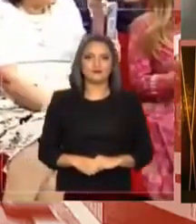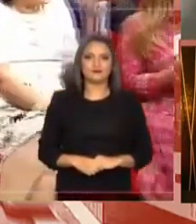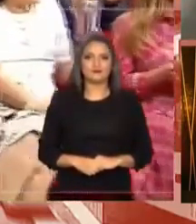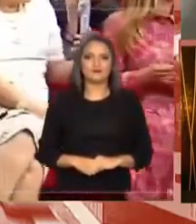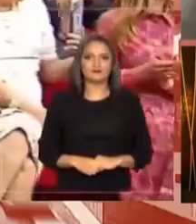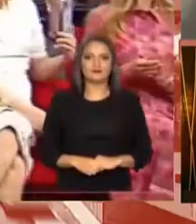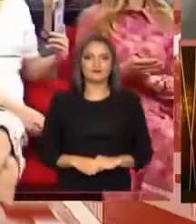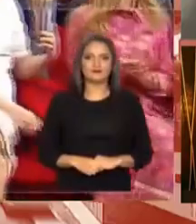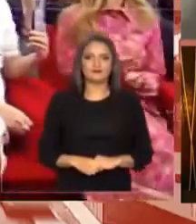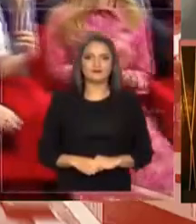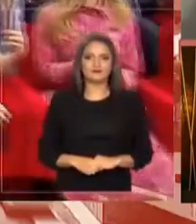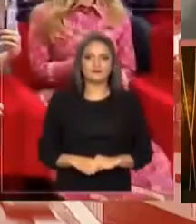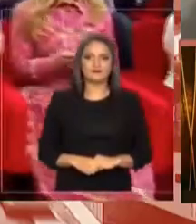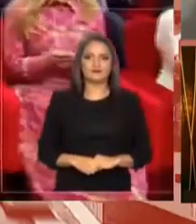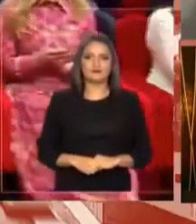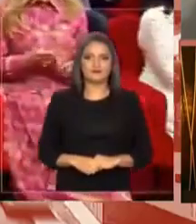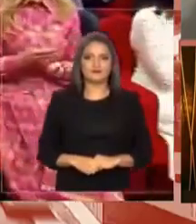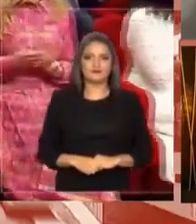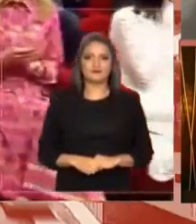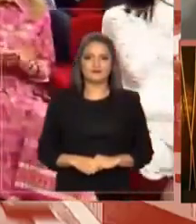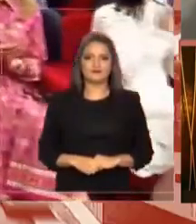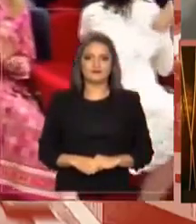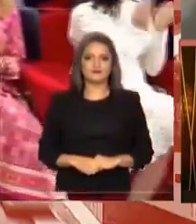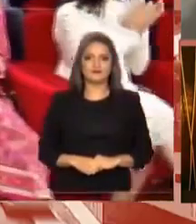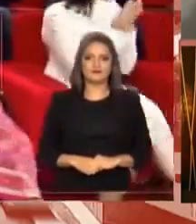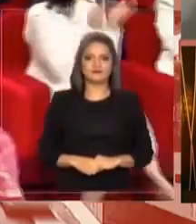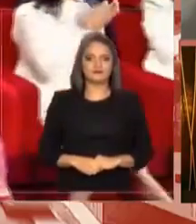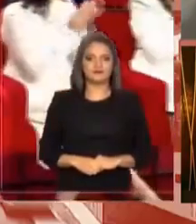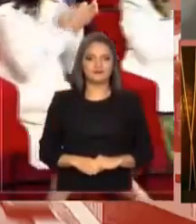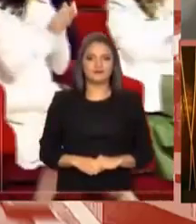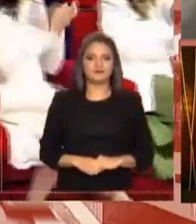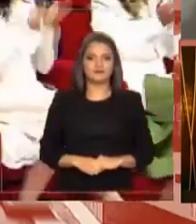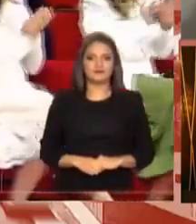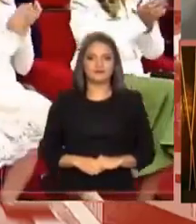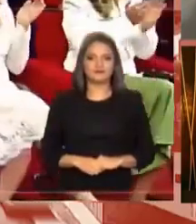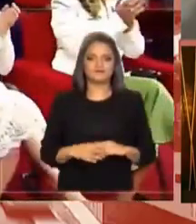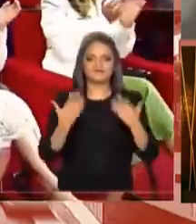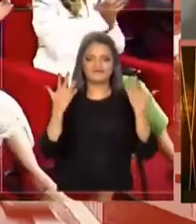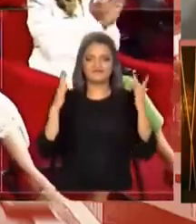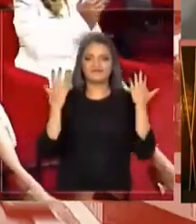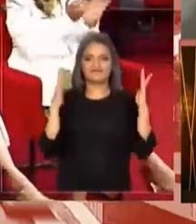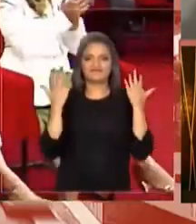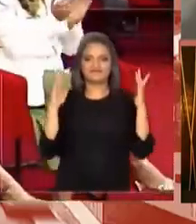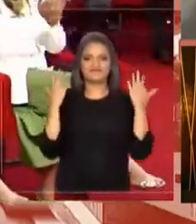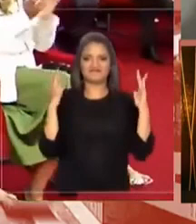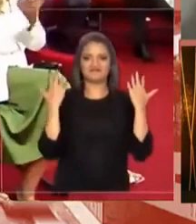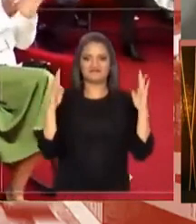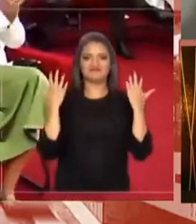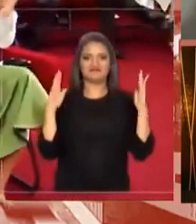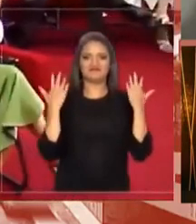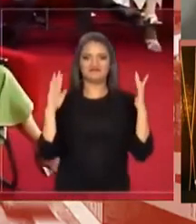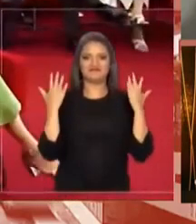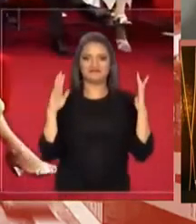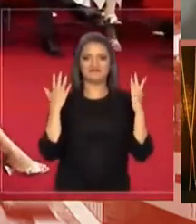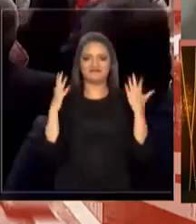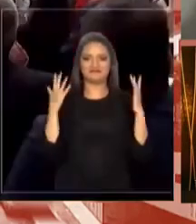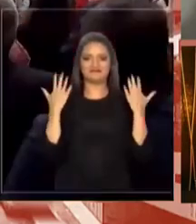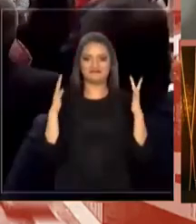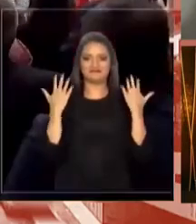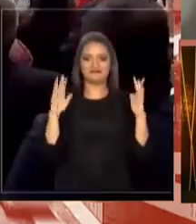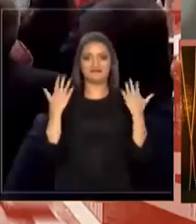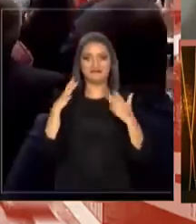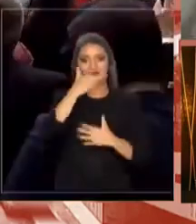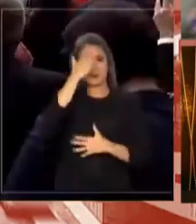por conta de alguns desentendimentos políticos vamos chamar assim né Por causa de algumas divergências políticas depois acabou sendo roubado em 89